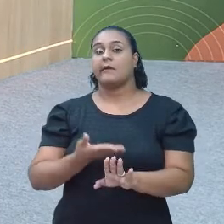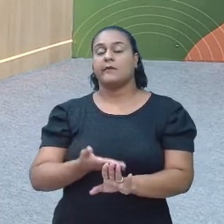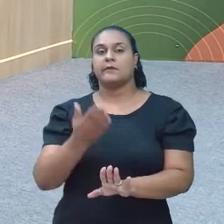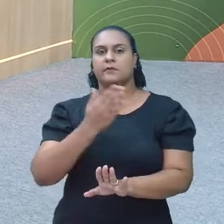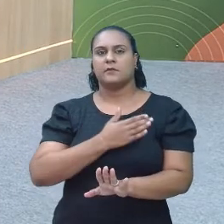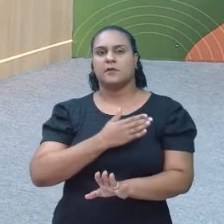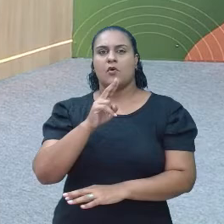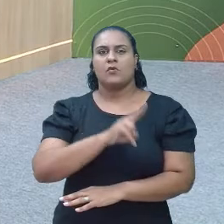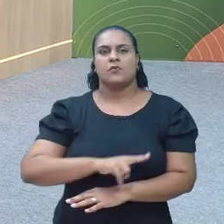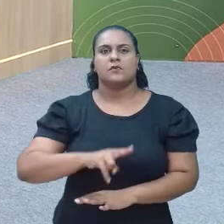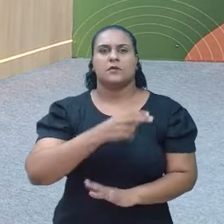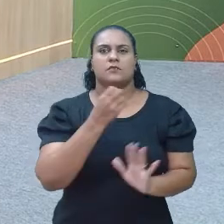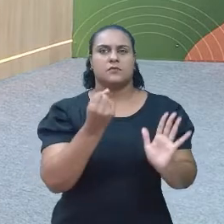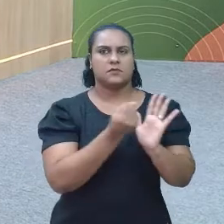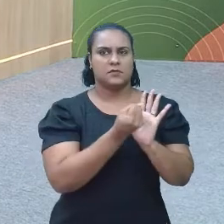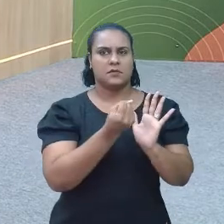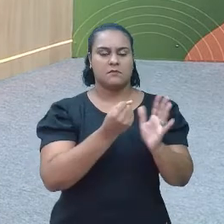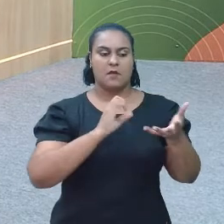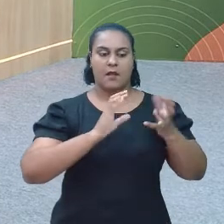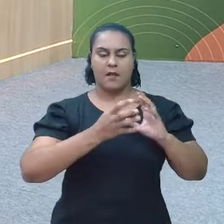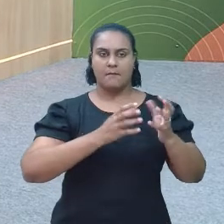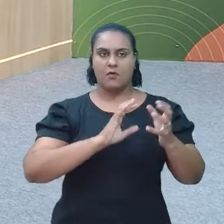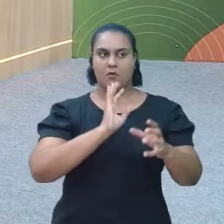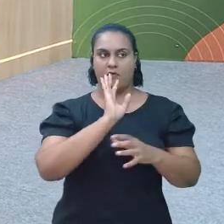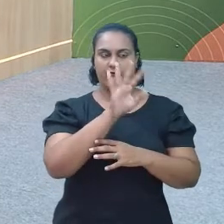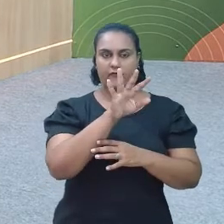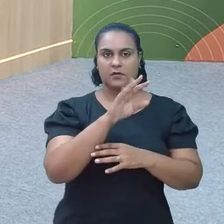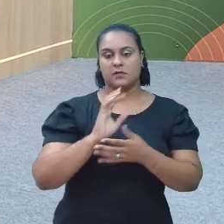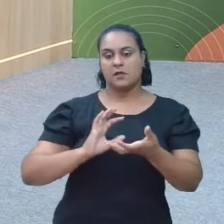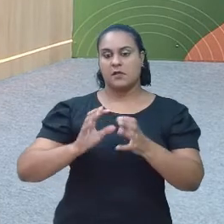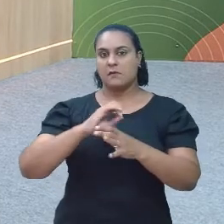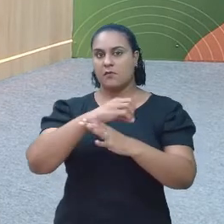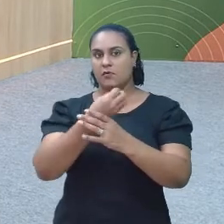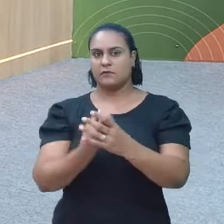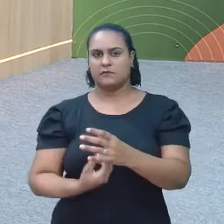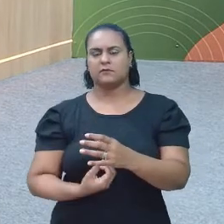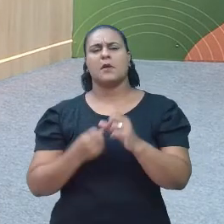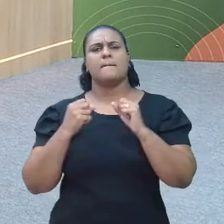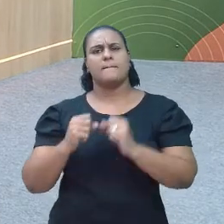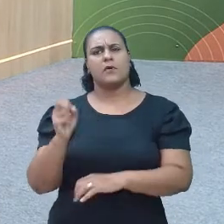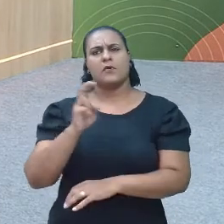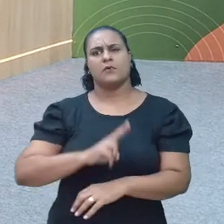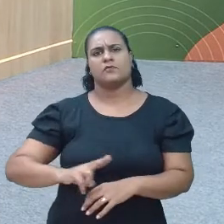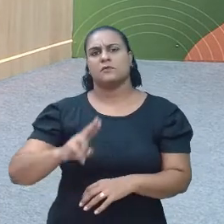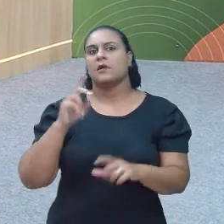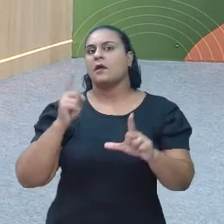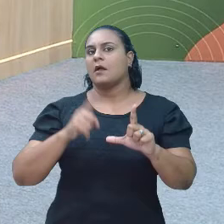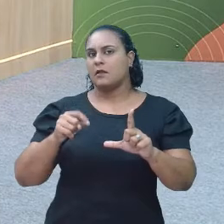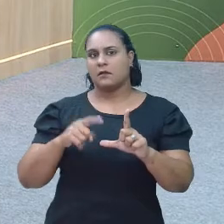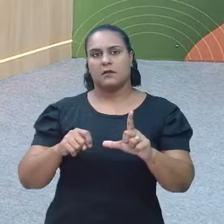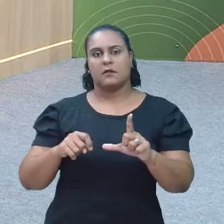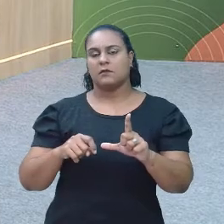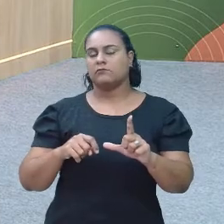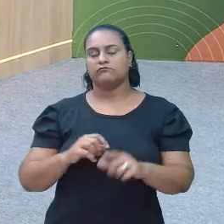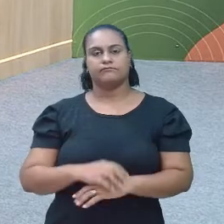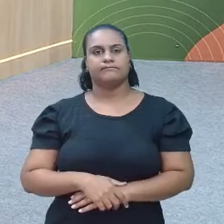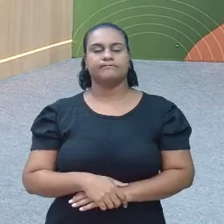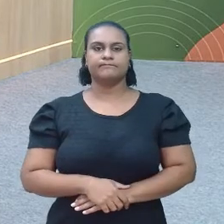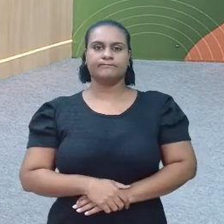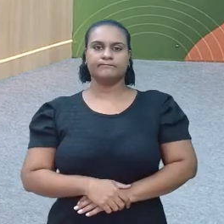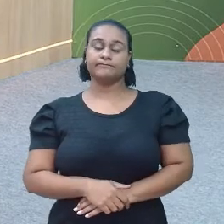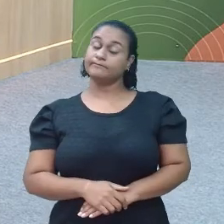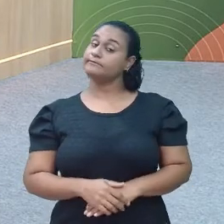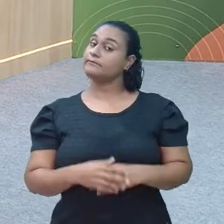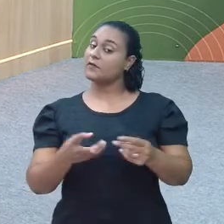símbolos, como por exemplo, a bola de basquete e a bola de vôlei, mas eu poderia usar letras não faria diferença alguma. Então,